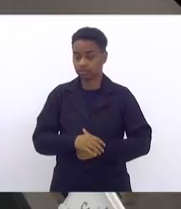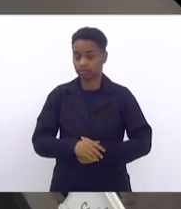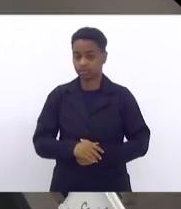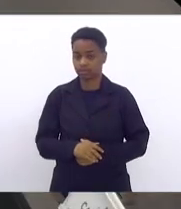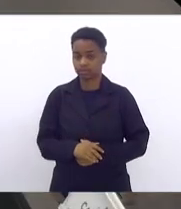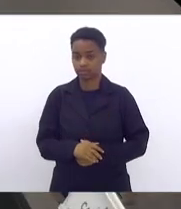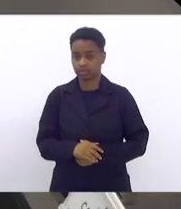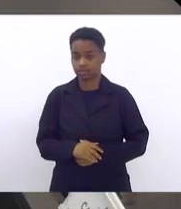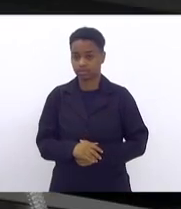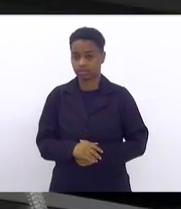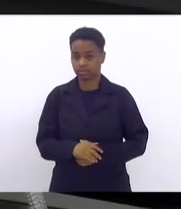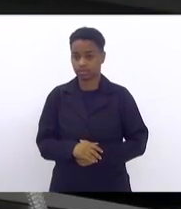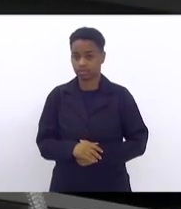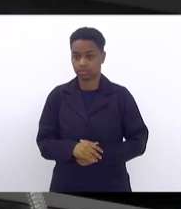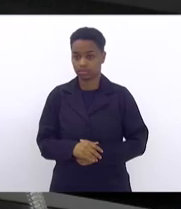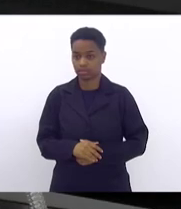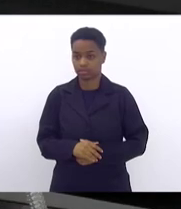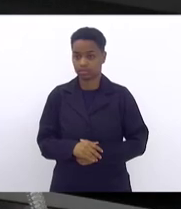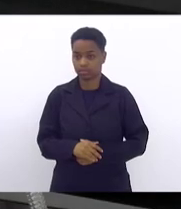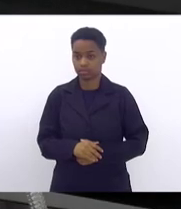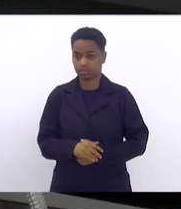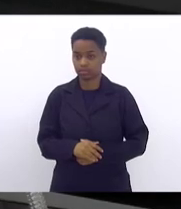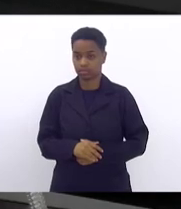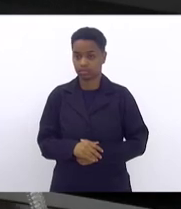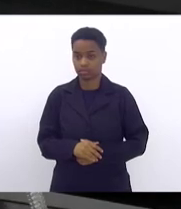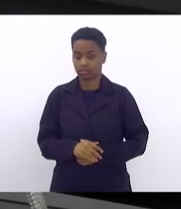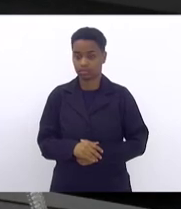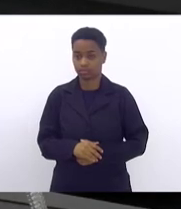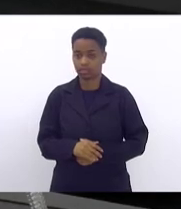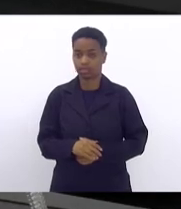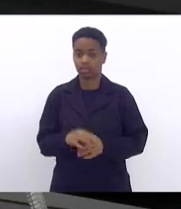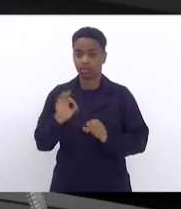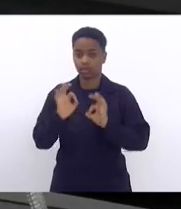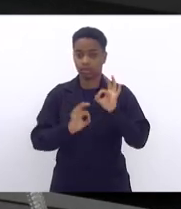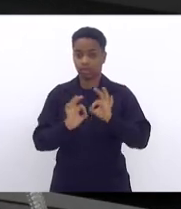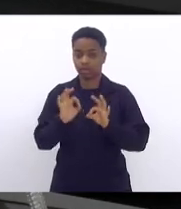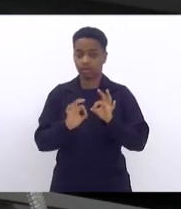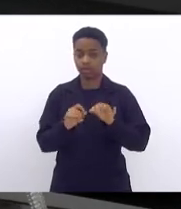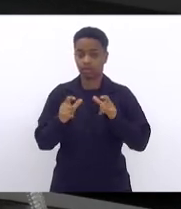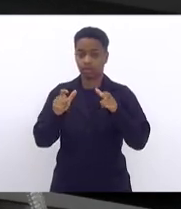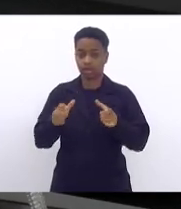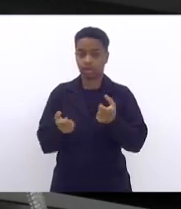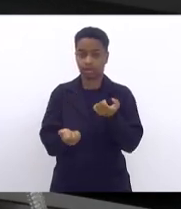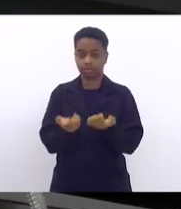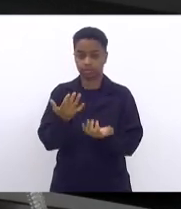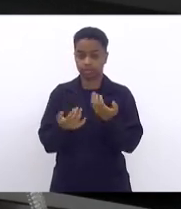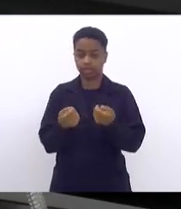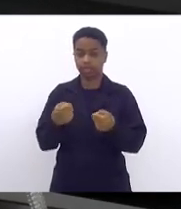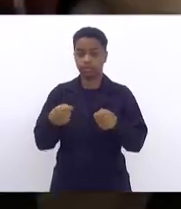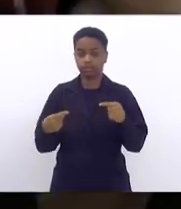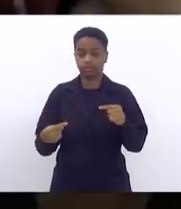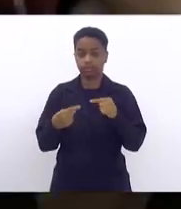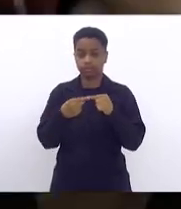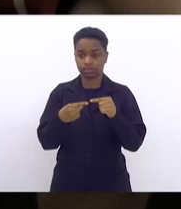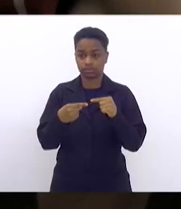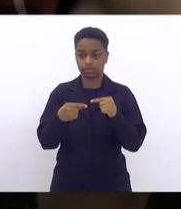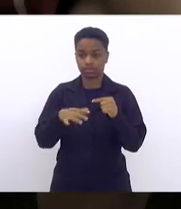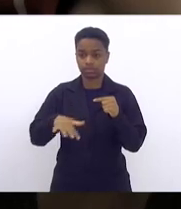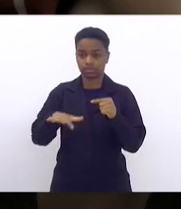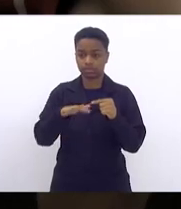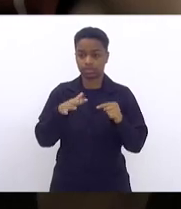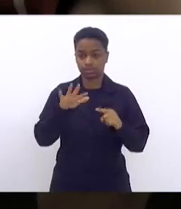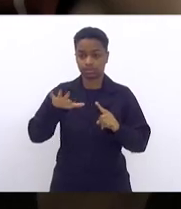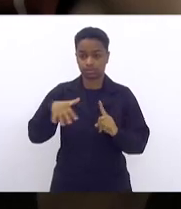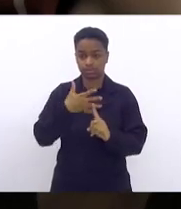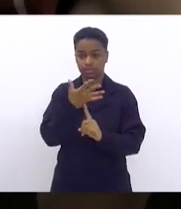A instalação e operação do forno crematório deverão ser realizadas de acordo com a legislação ambiental em vigor. Não, aqui eu estou lendo, desculpe, o do